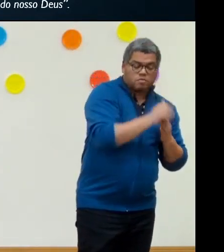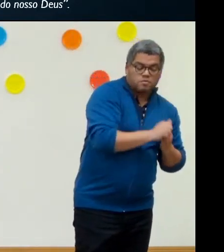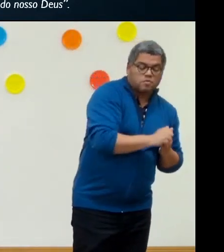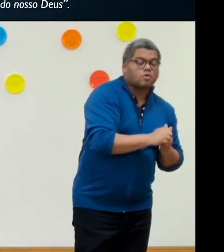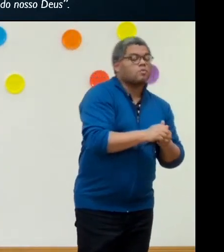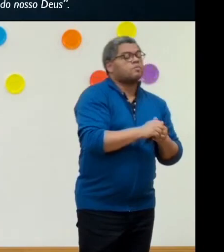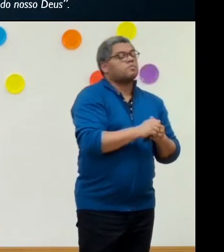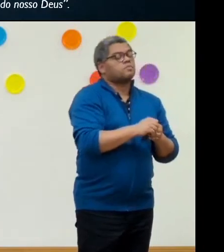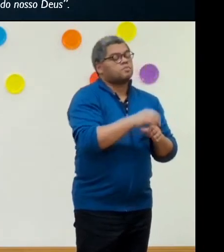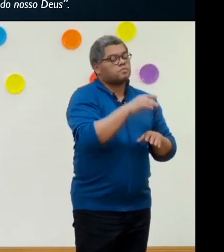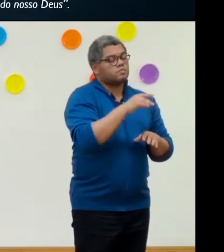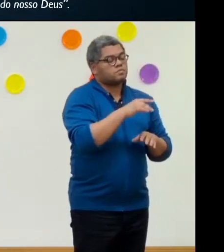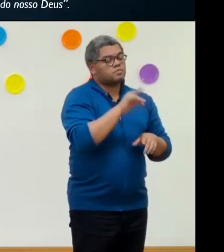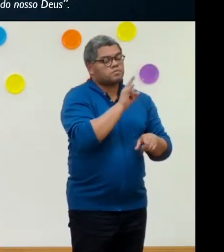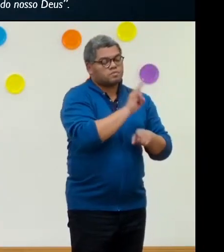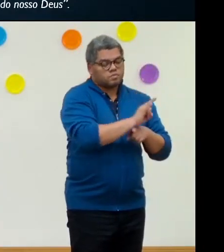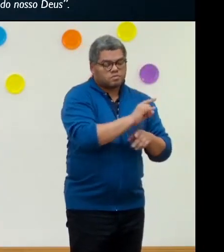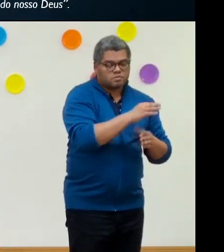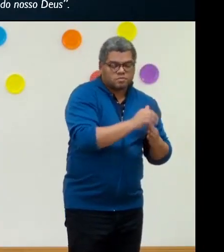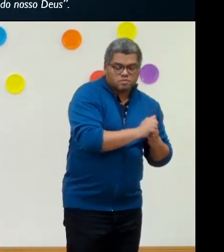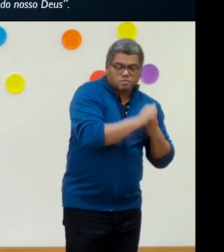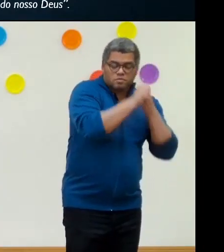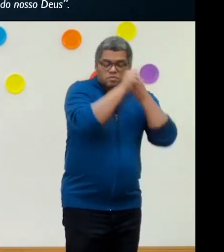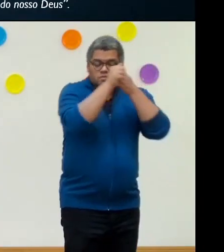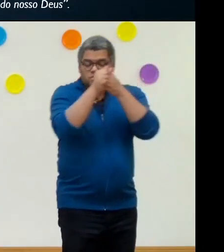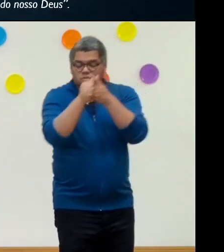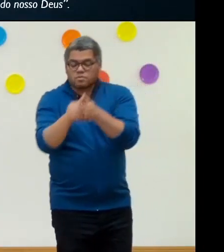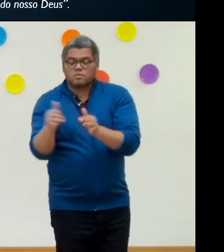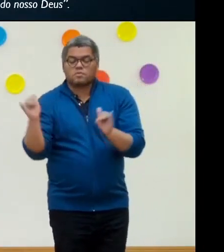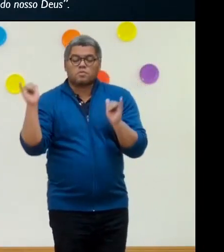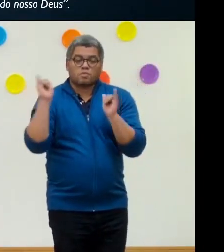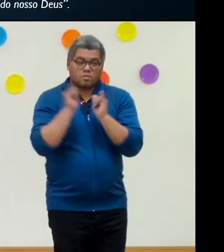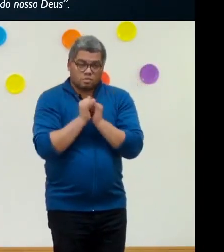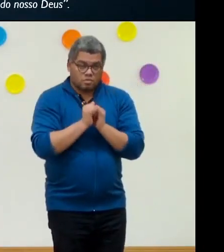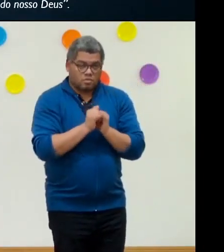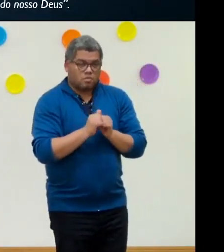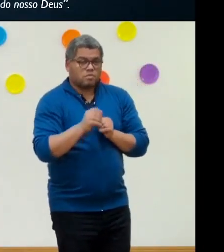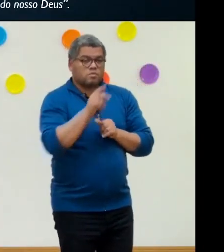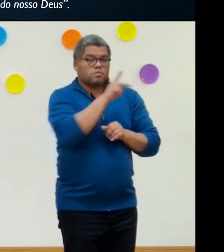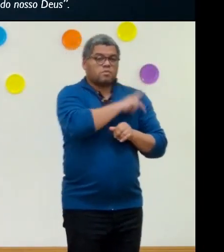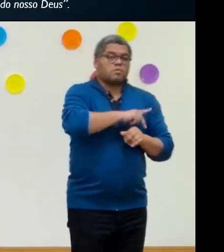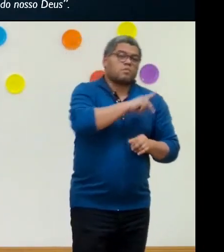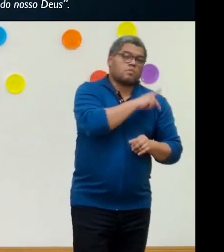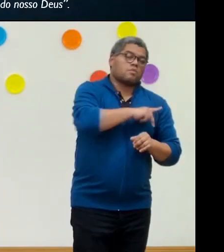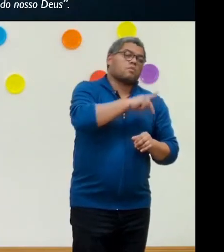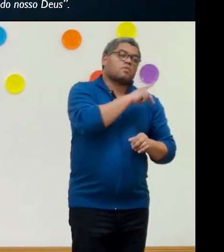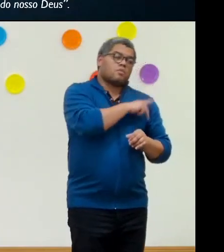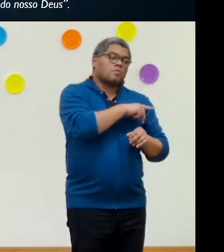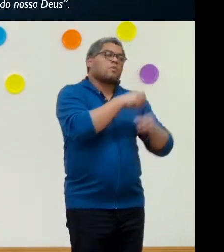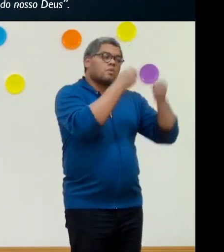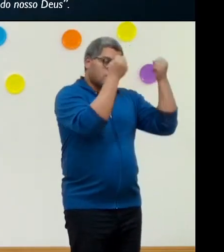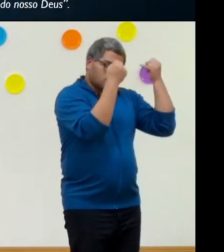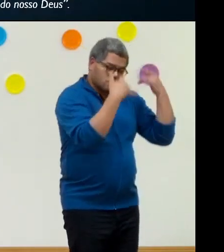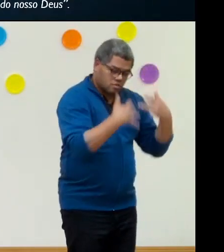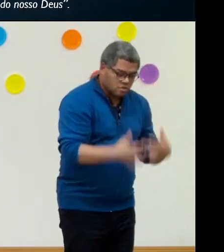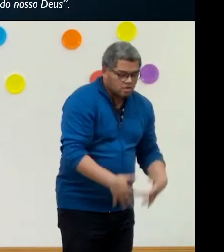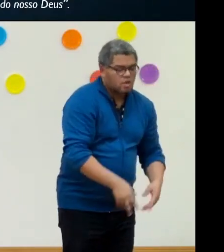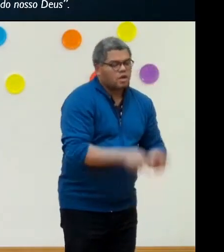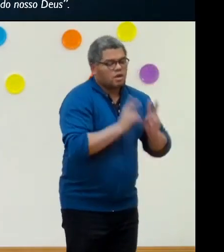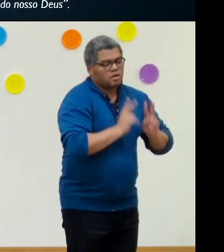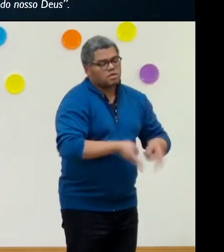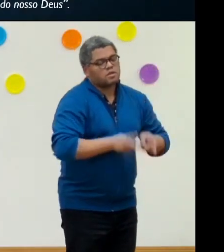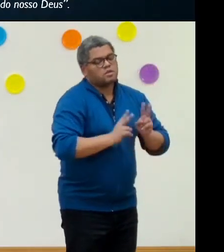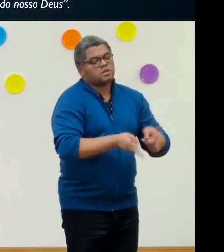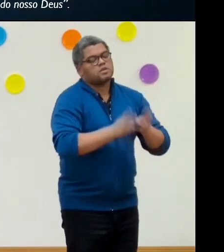Pessoal, Paulo tratou o adultério de maneira severa e sempre incluiu esse pecado na lista dos mais horríveis. E nós vimos por quê, né?